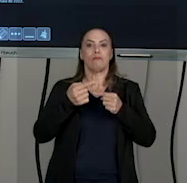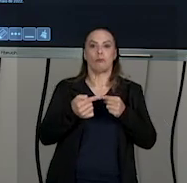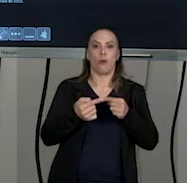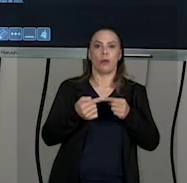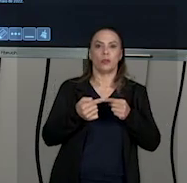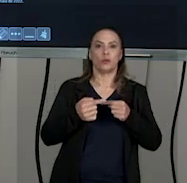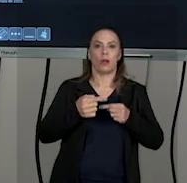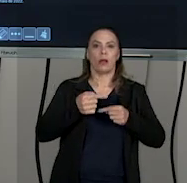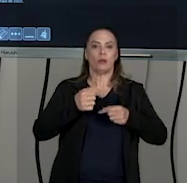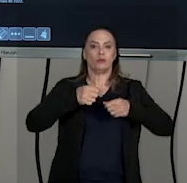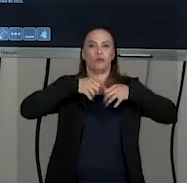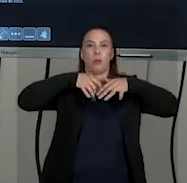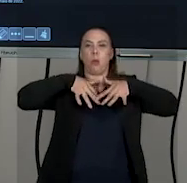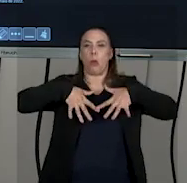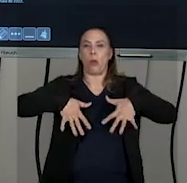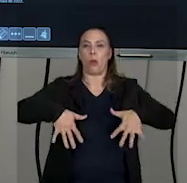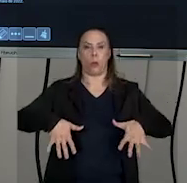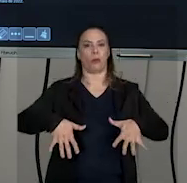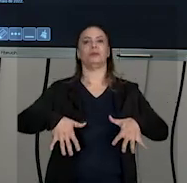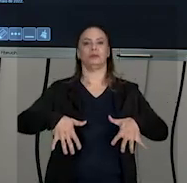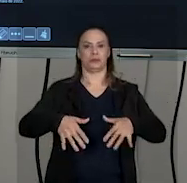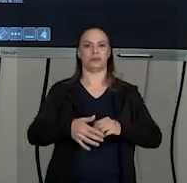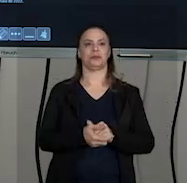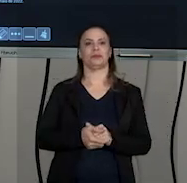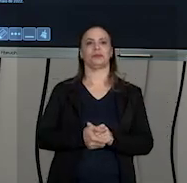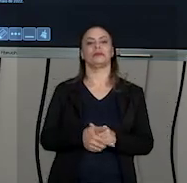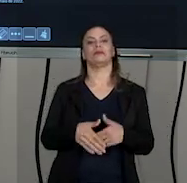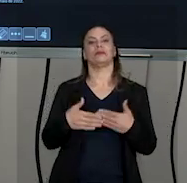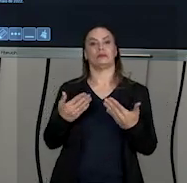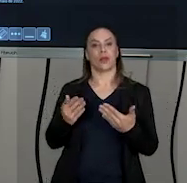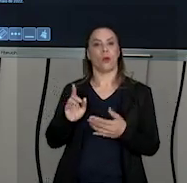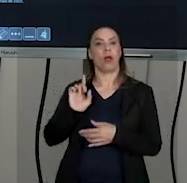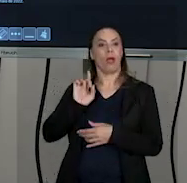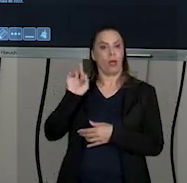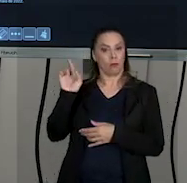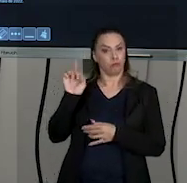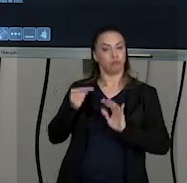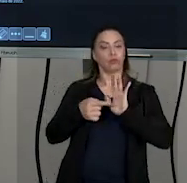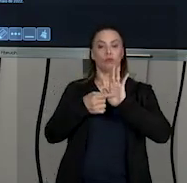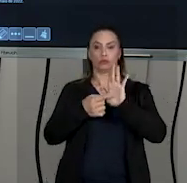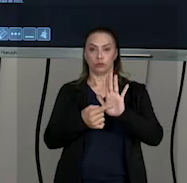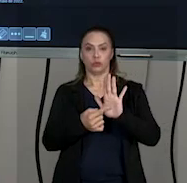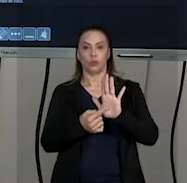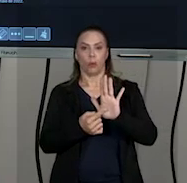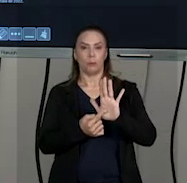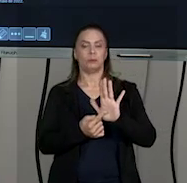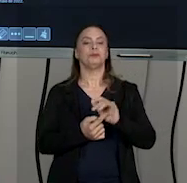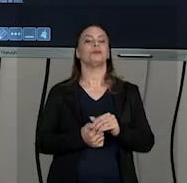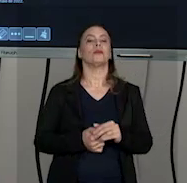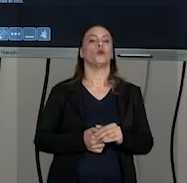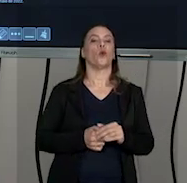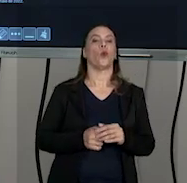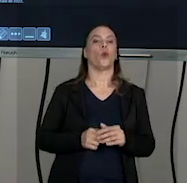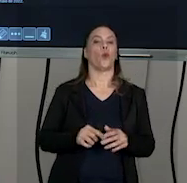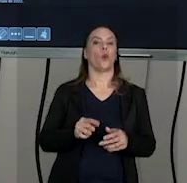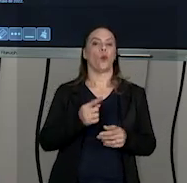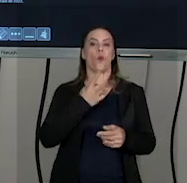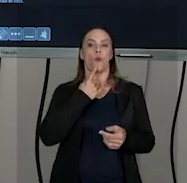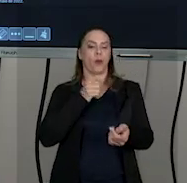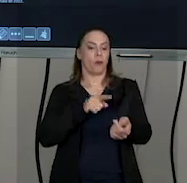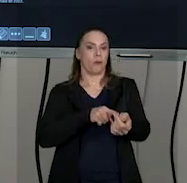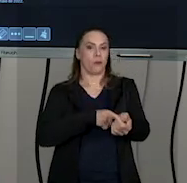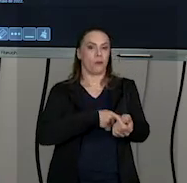e o sistema cardiovascular. Entretanto, o sistema circulatório, ele está envolvido com